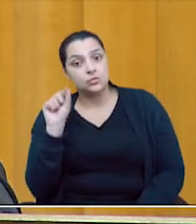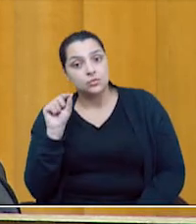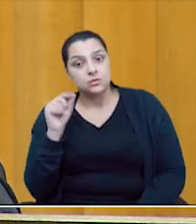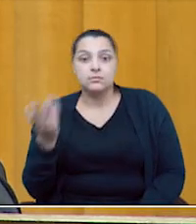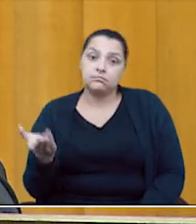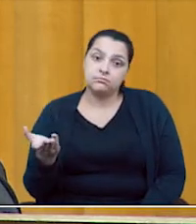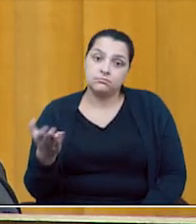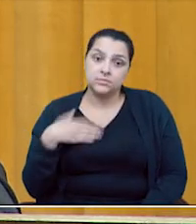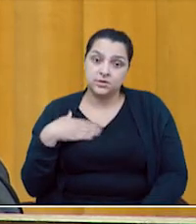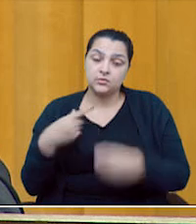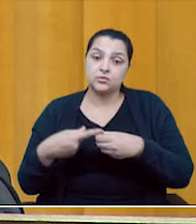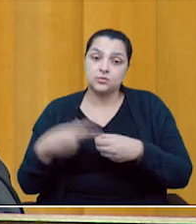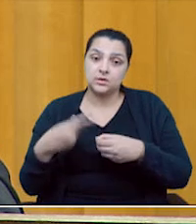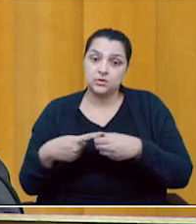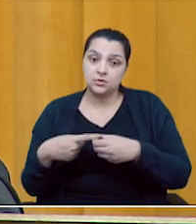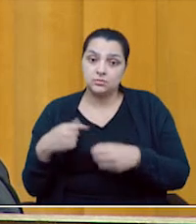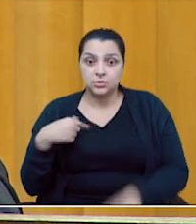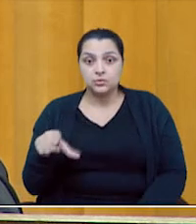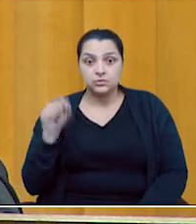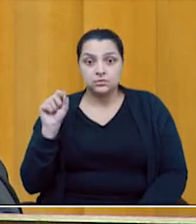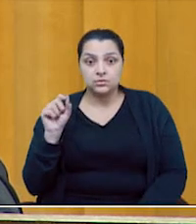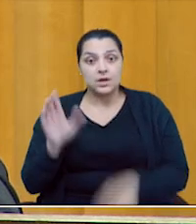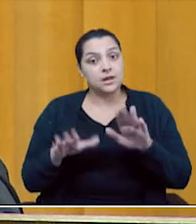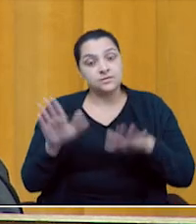por escolha, mas para muitos não é.